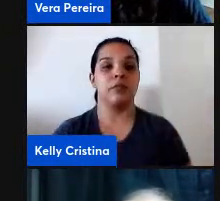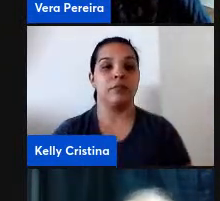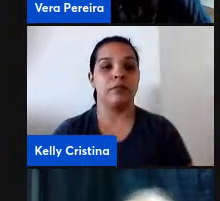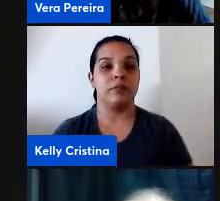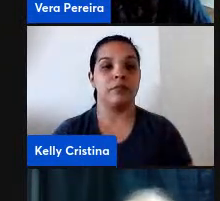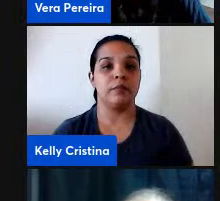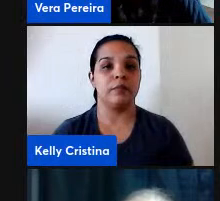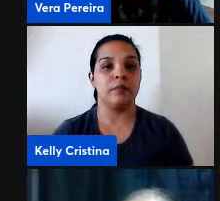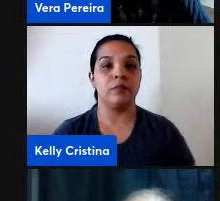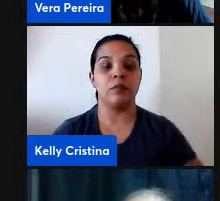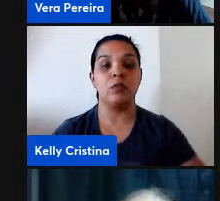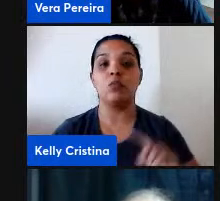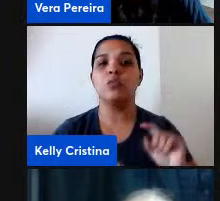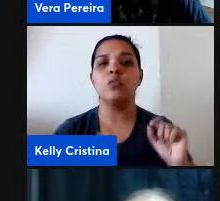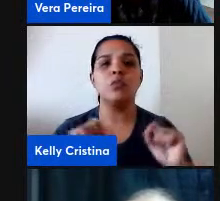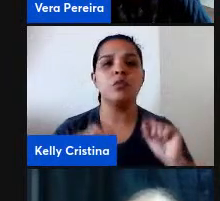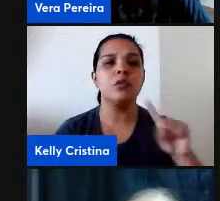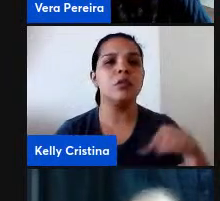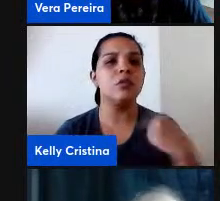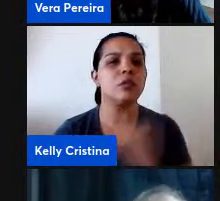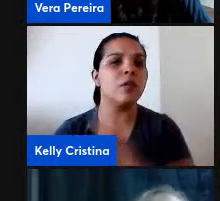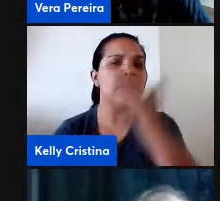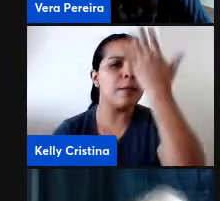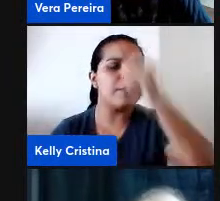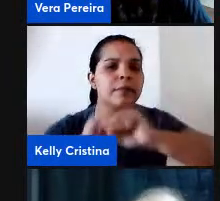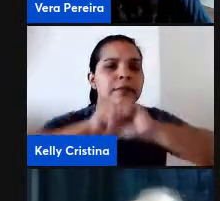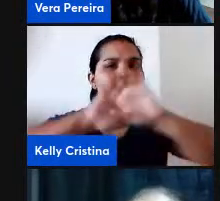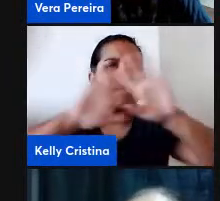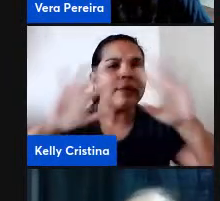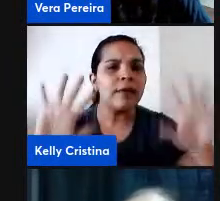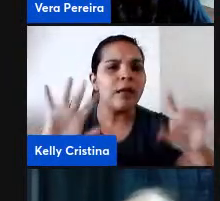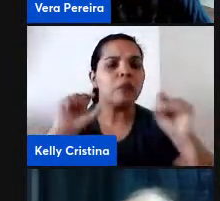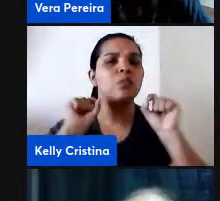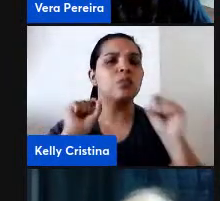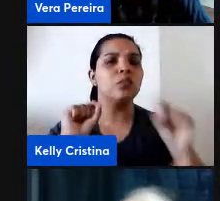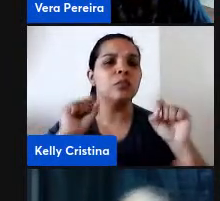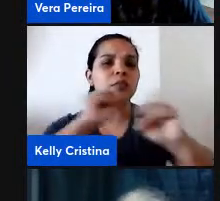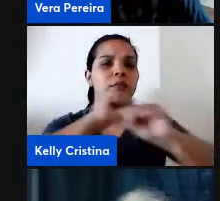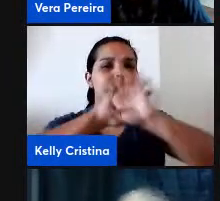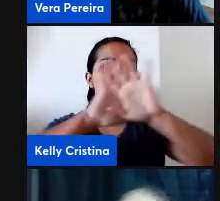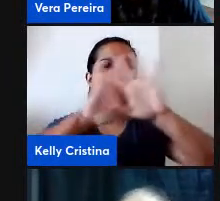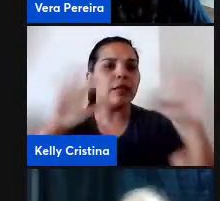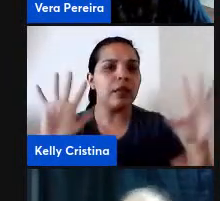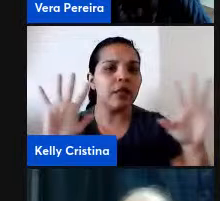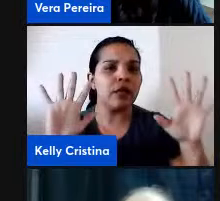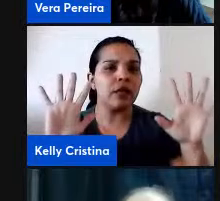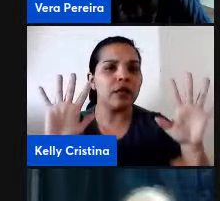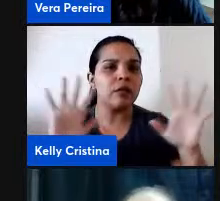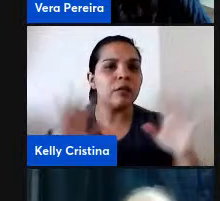que sabemos com clareza? E essa clareza nos veio